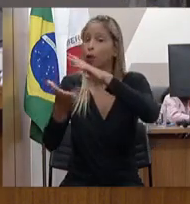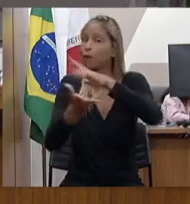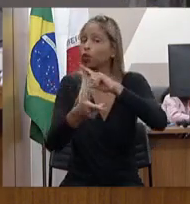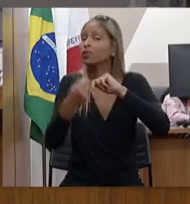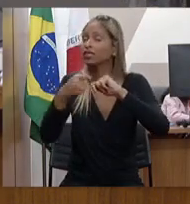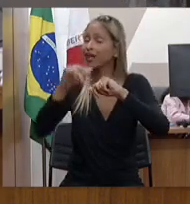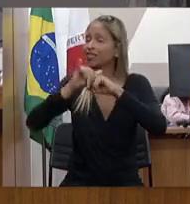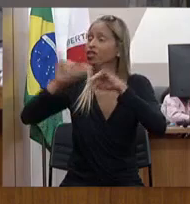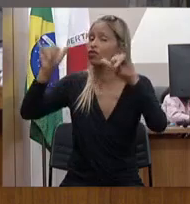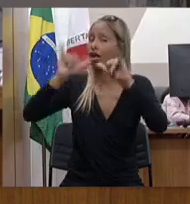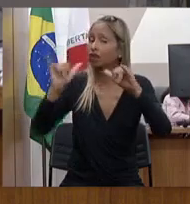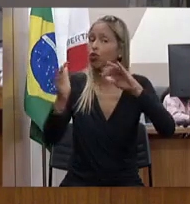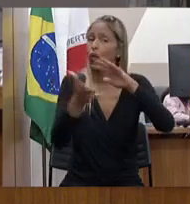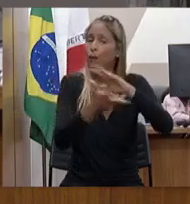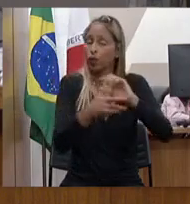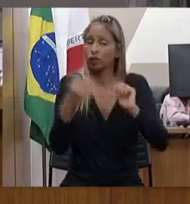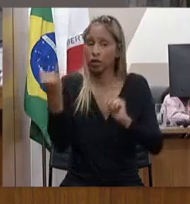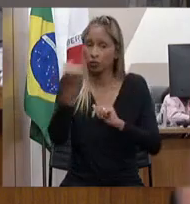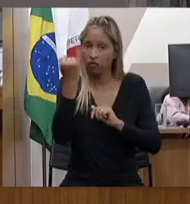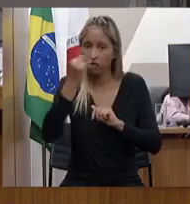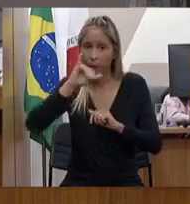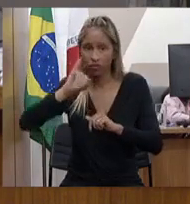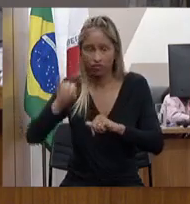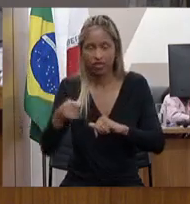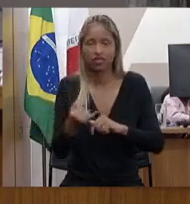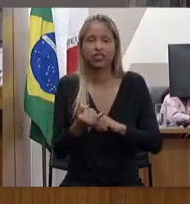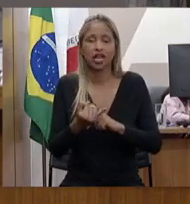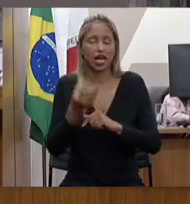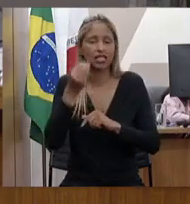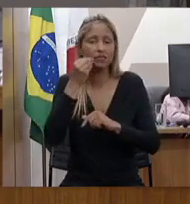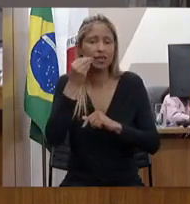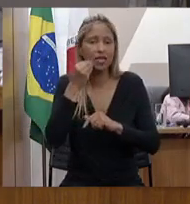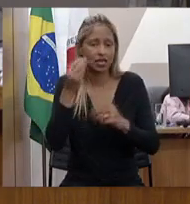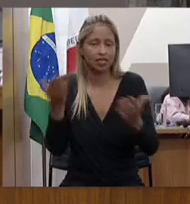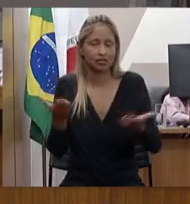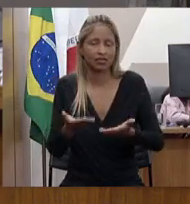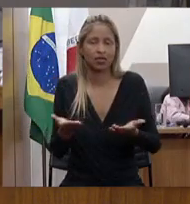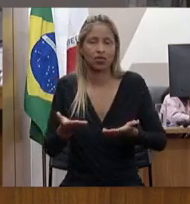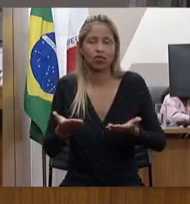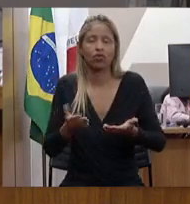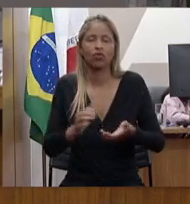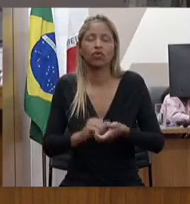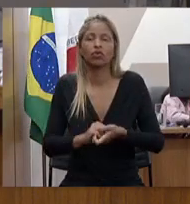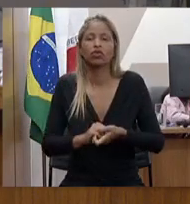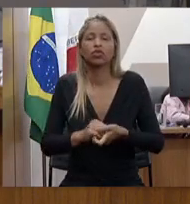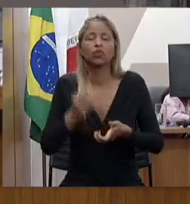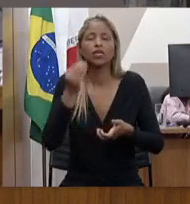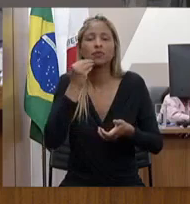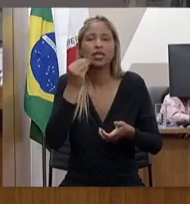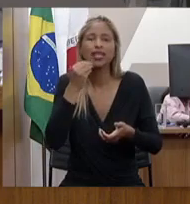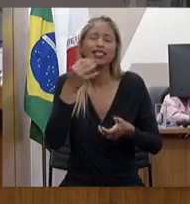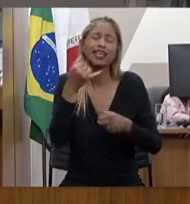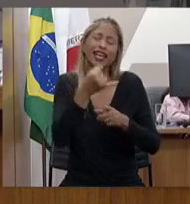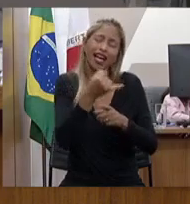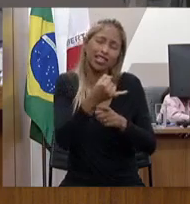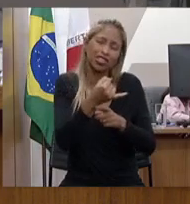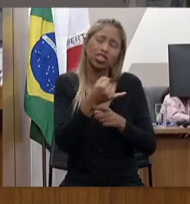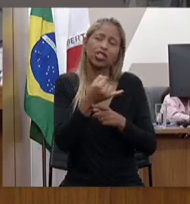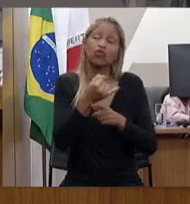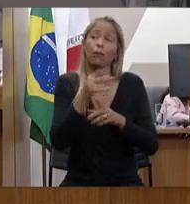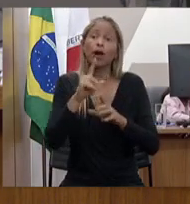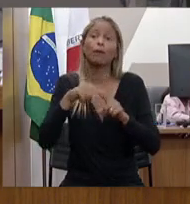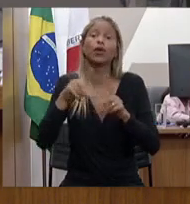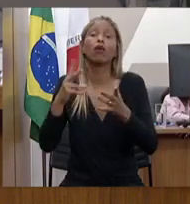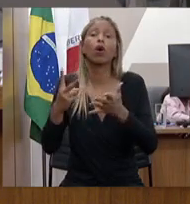então é muito importante a gente aproveitar essa experiência vamos dizer assim uma experiência negativa do ponto de vista do